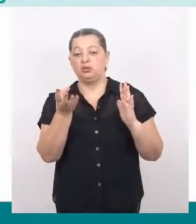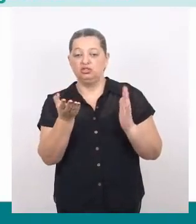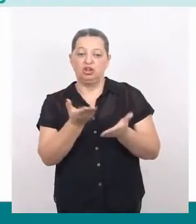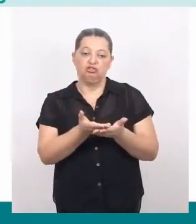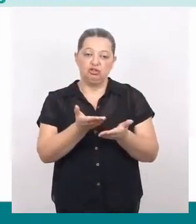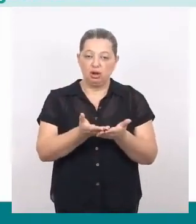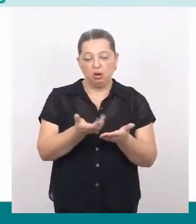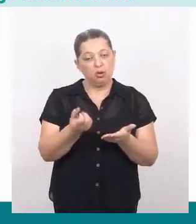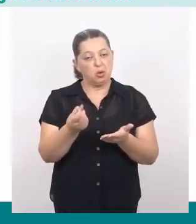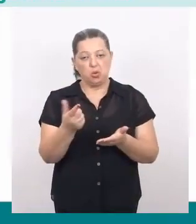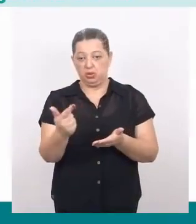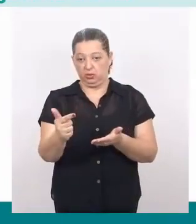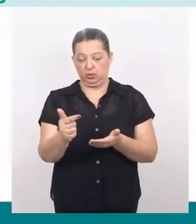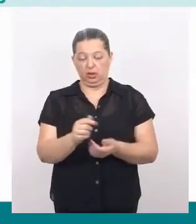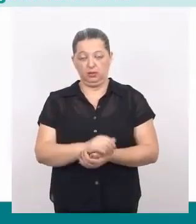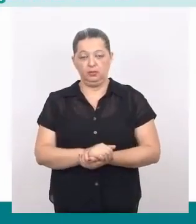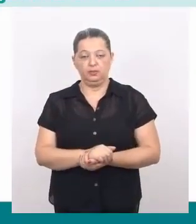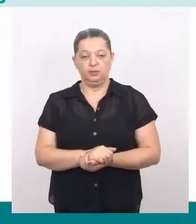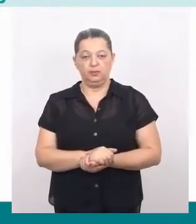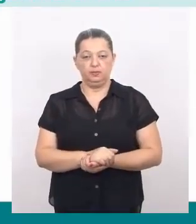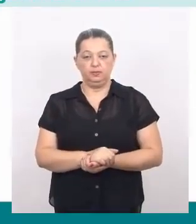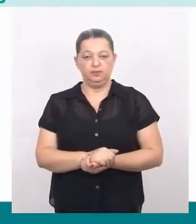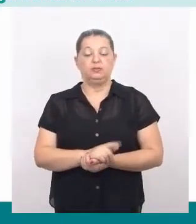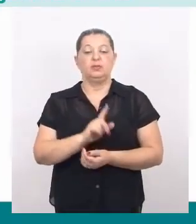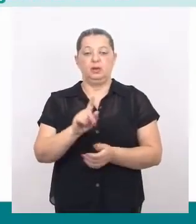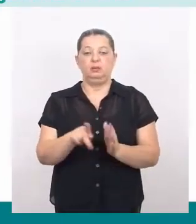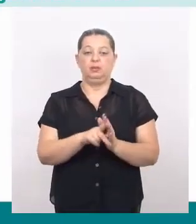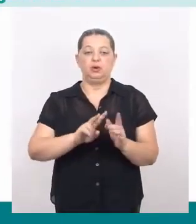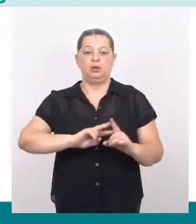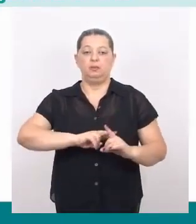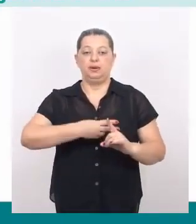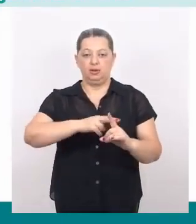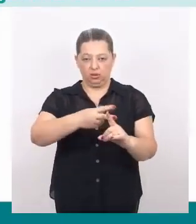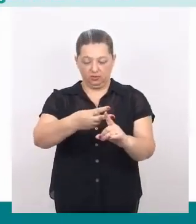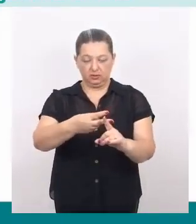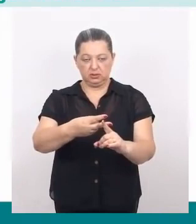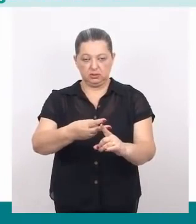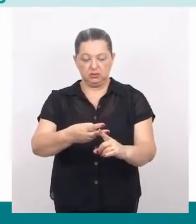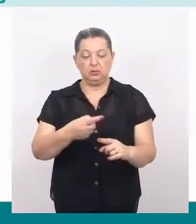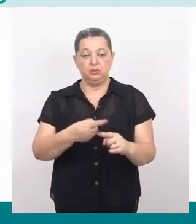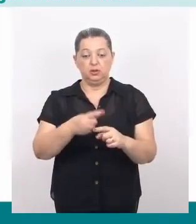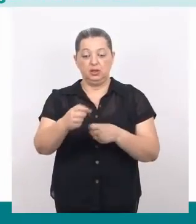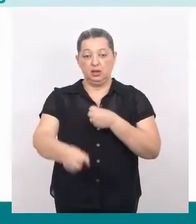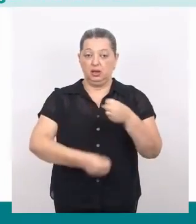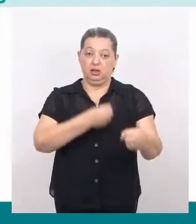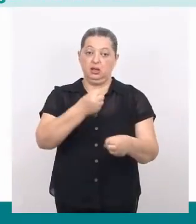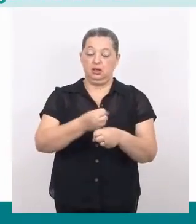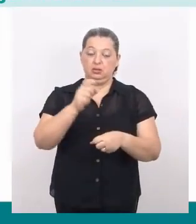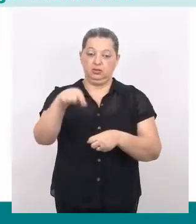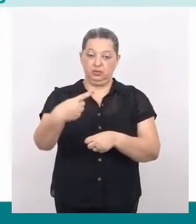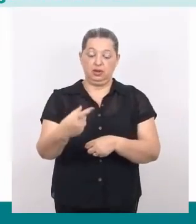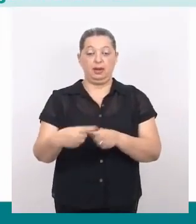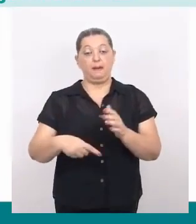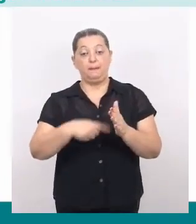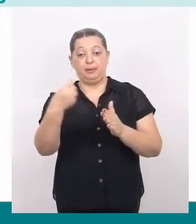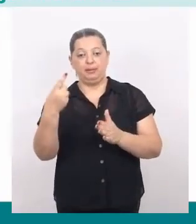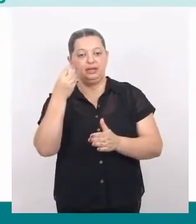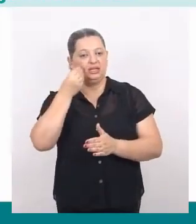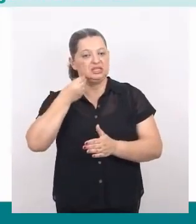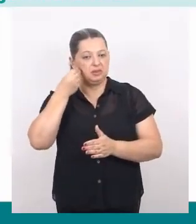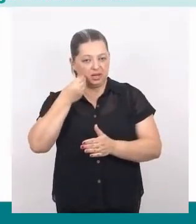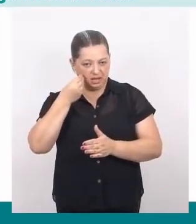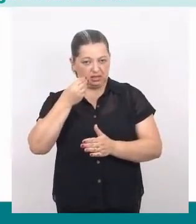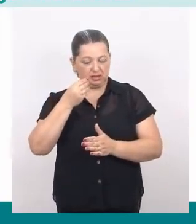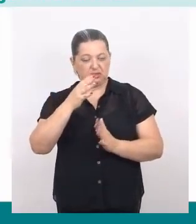não tem, mas essa é uma inovação, porque ano que vem vai ser a nossa primeira experiência com as unidades curriculares, vai ser a